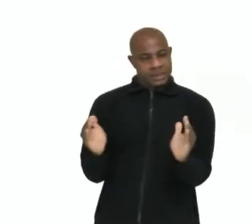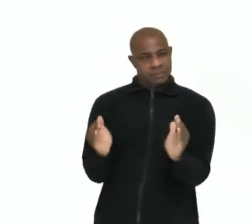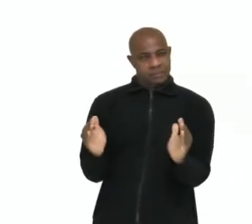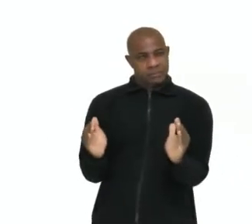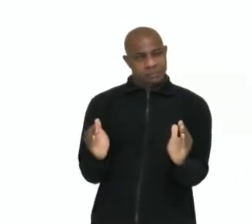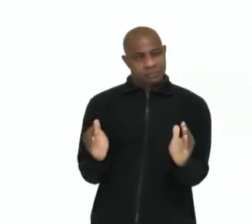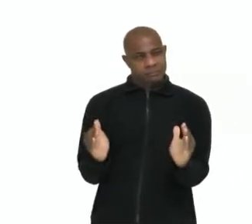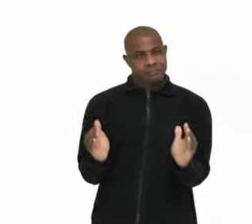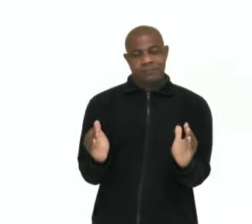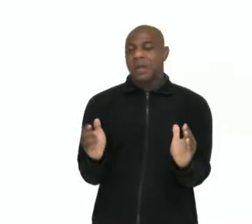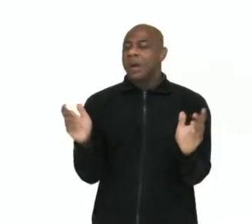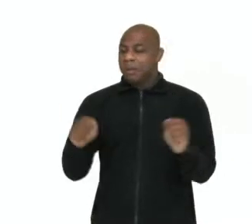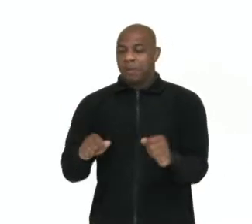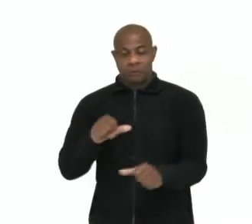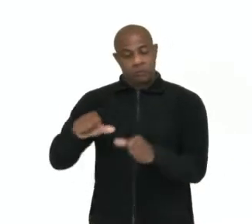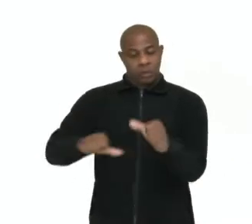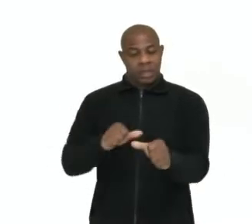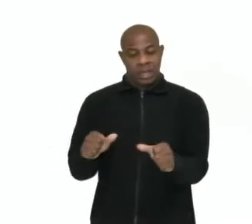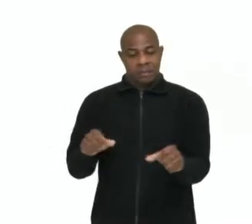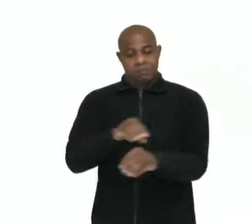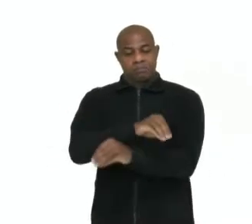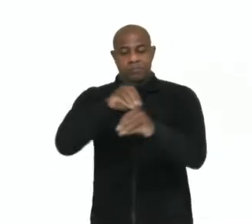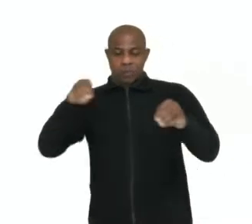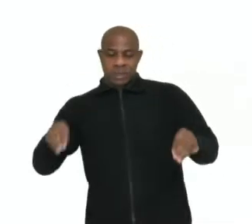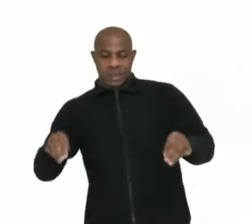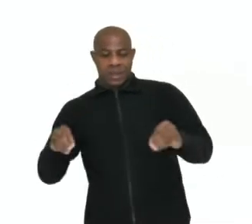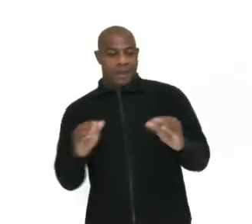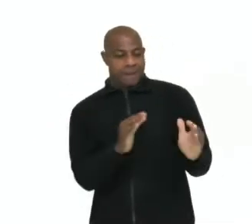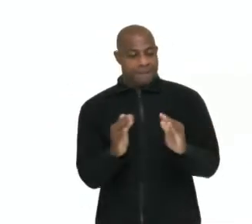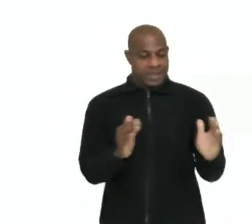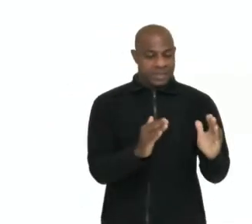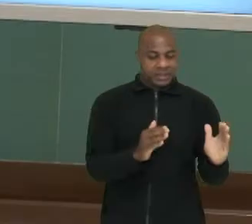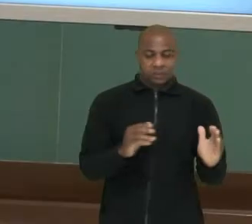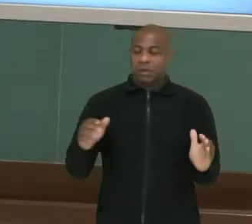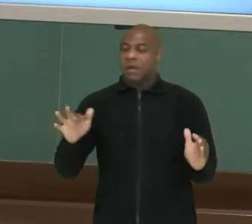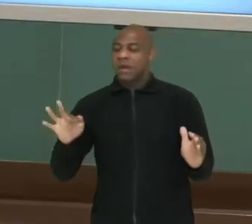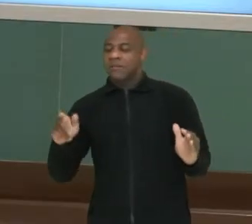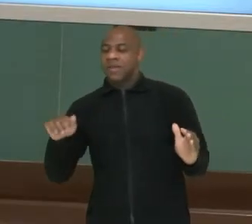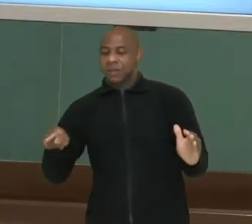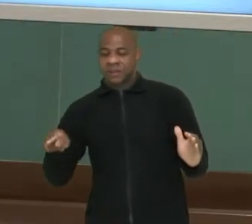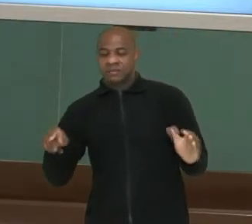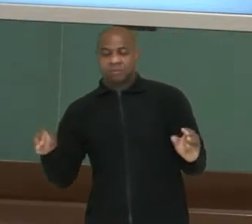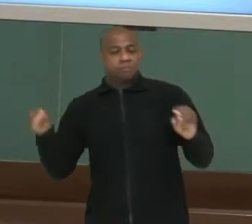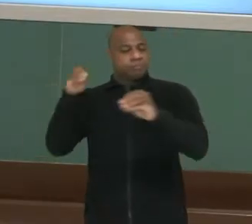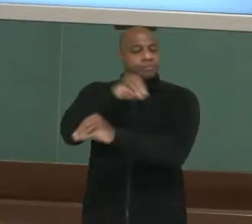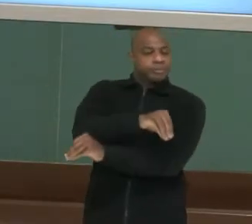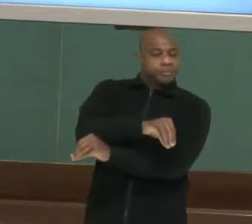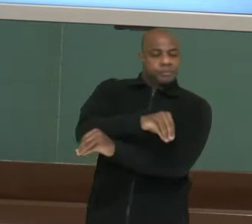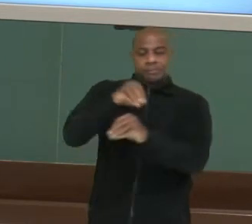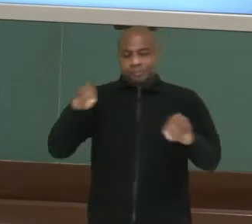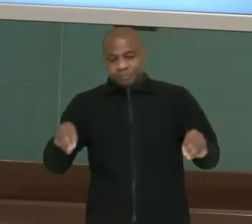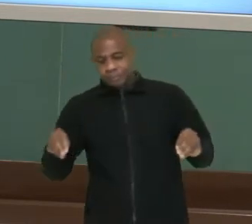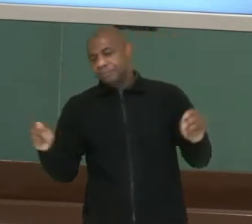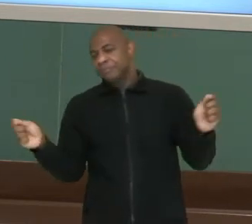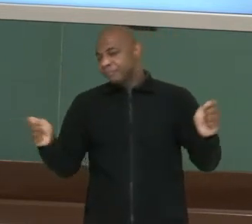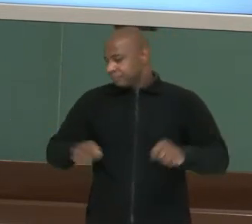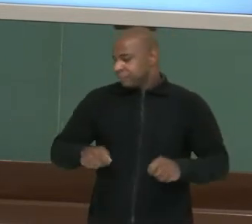que você pode trocar de lugar. O período pode passar no lugar da frequência e a frequência pode passar no lugar do período.